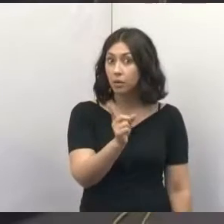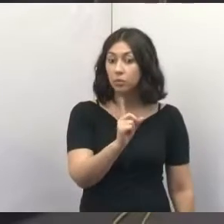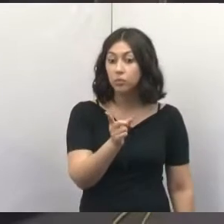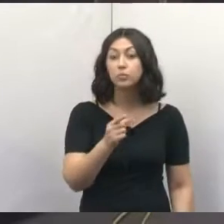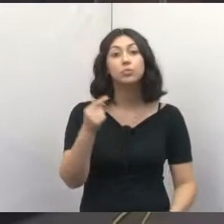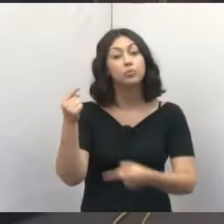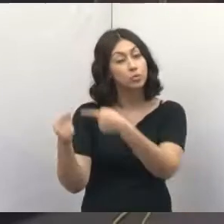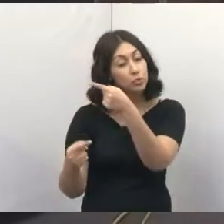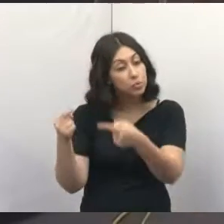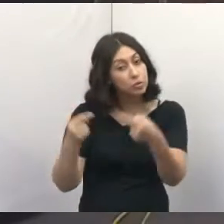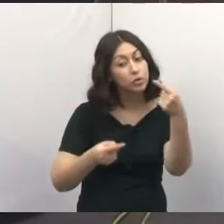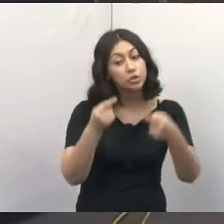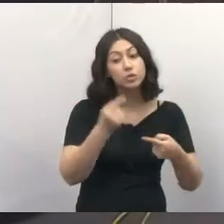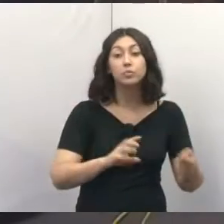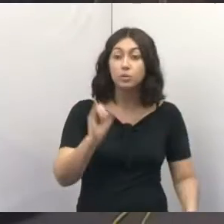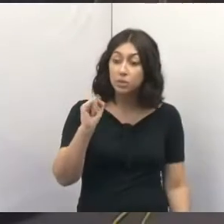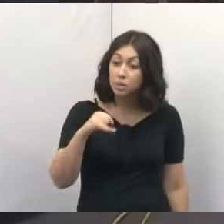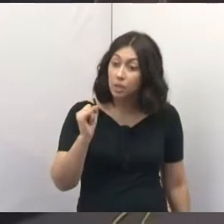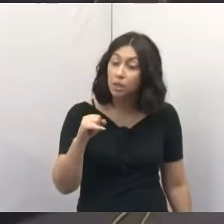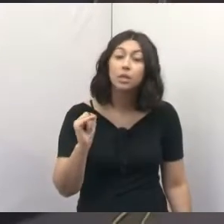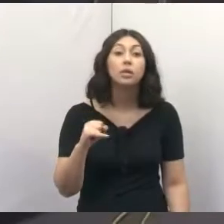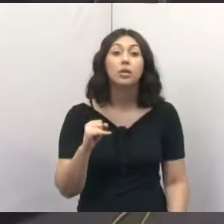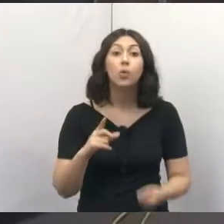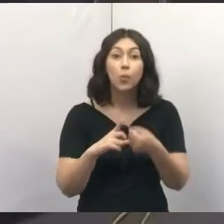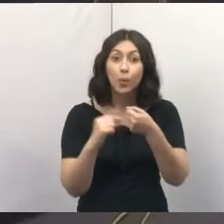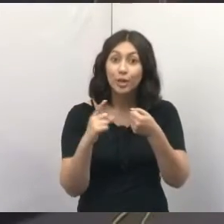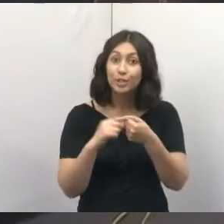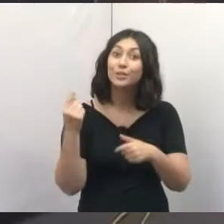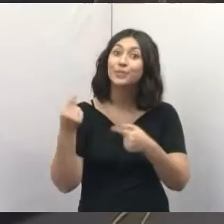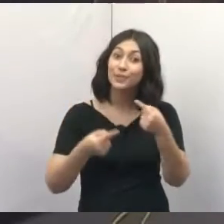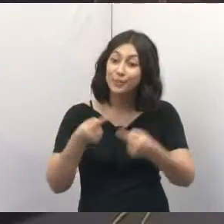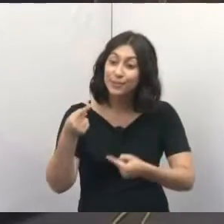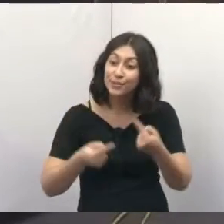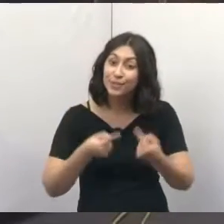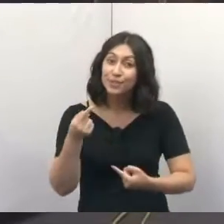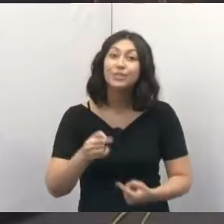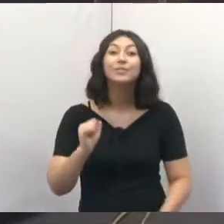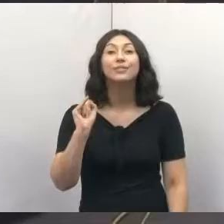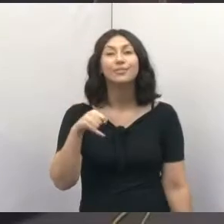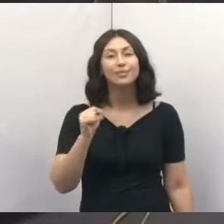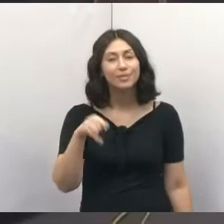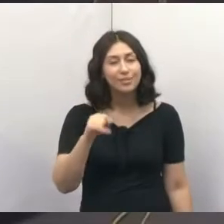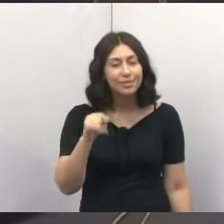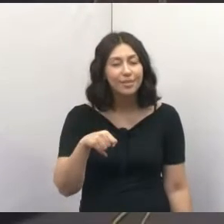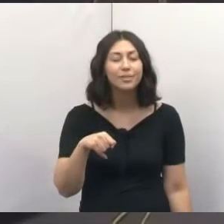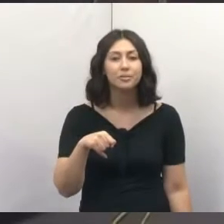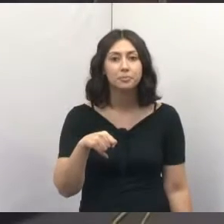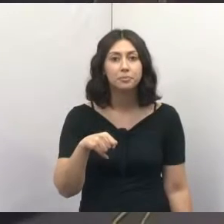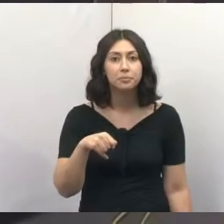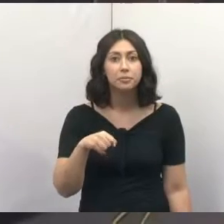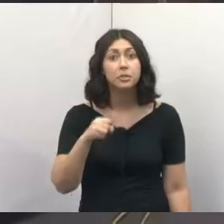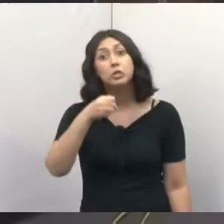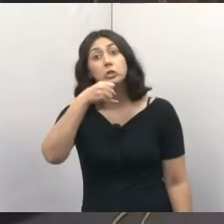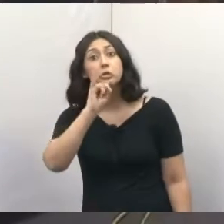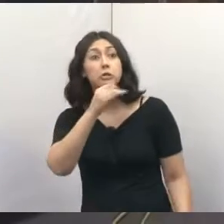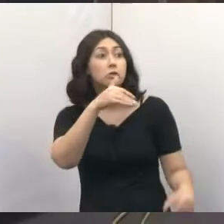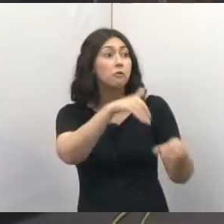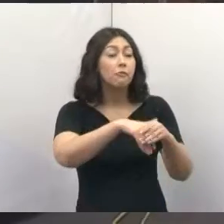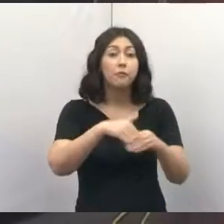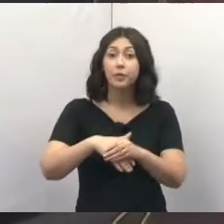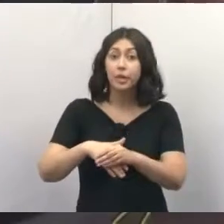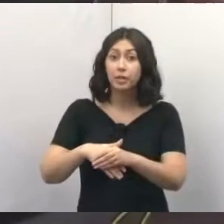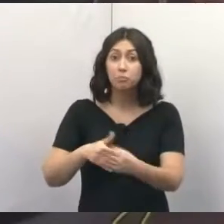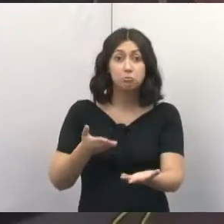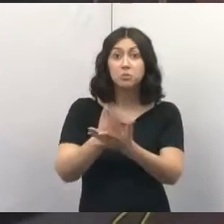discutido. Foi discutido esse artigo. Esse artigo foi discutido e, se for votado e passar,